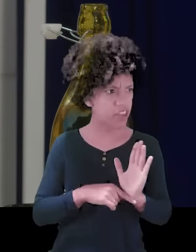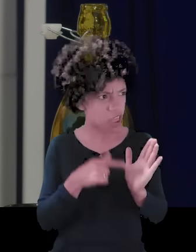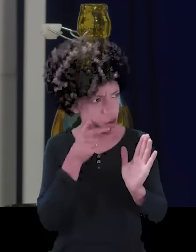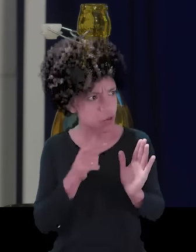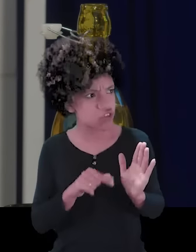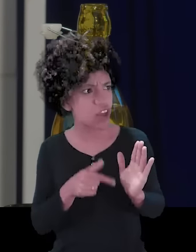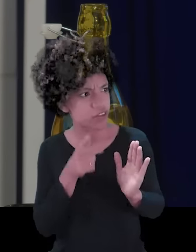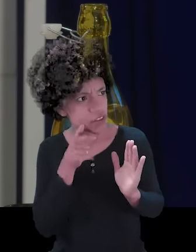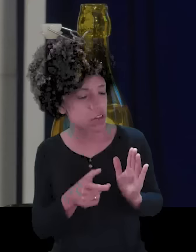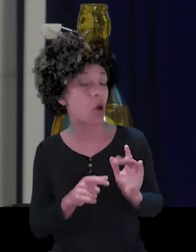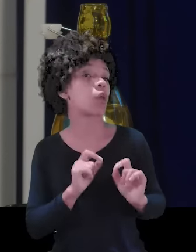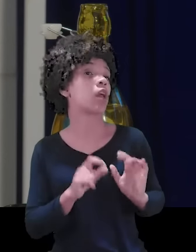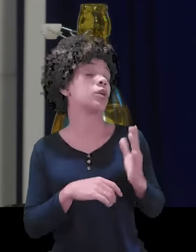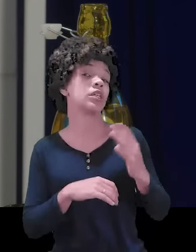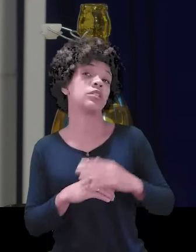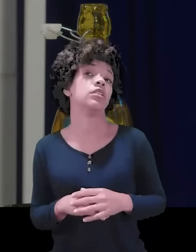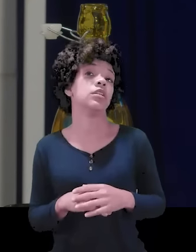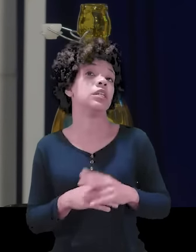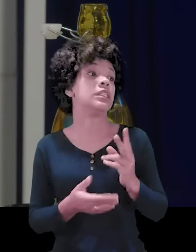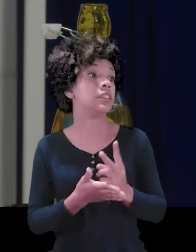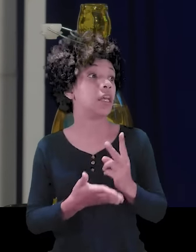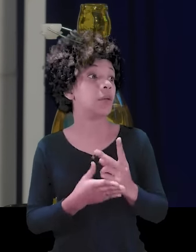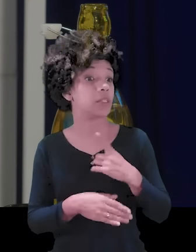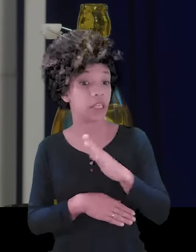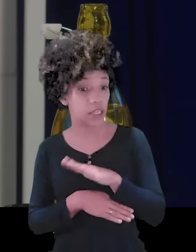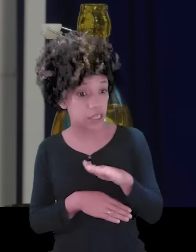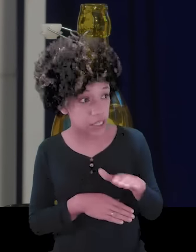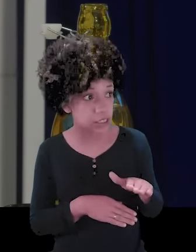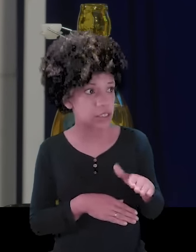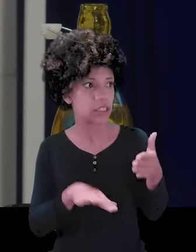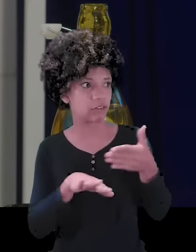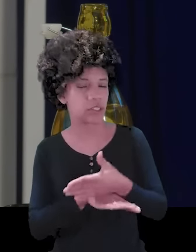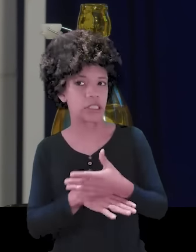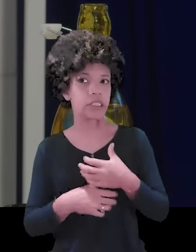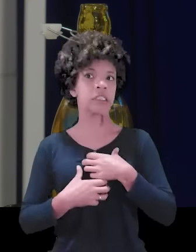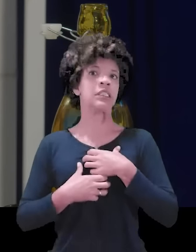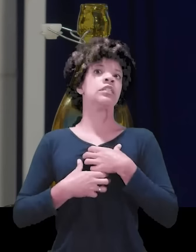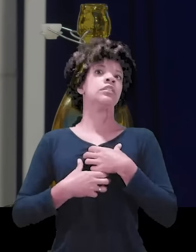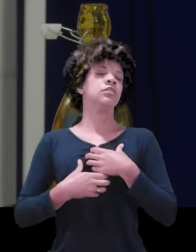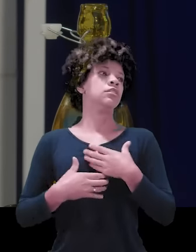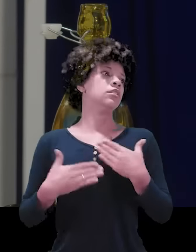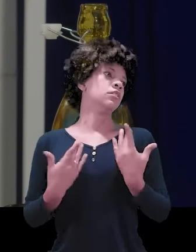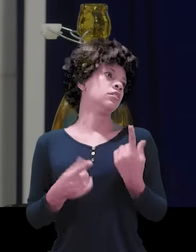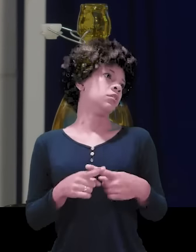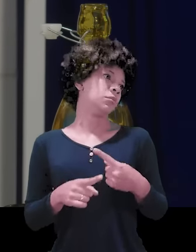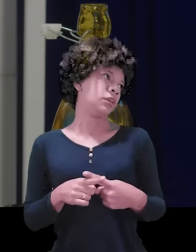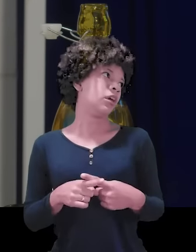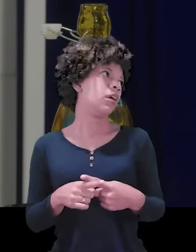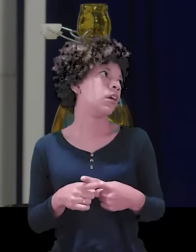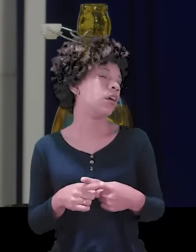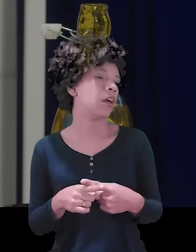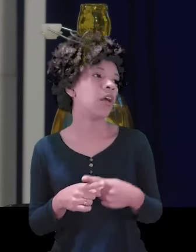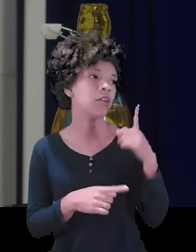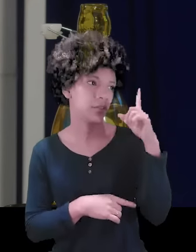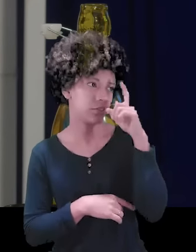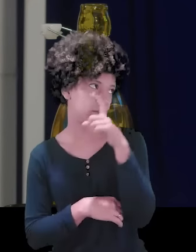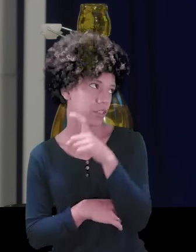que acontece sempre que eu tenho criança envolvida a gente muito sensibilizado né porque é